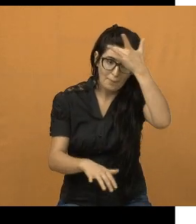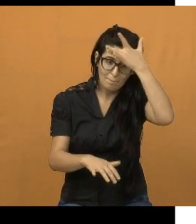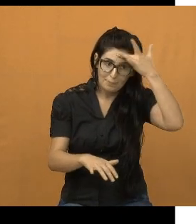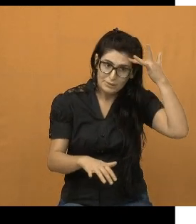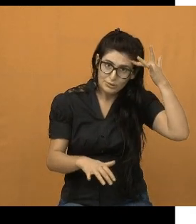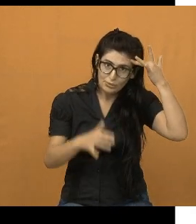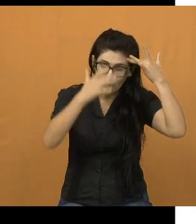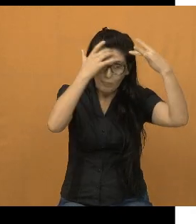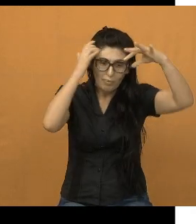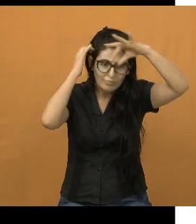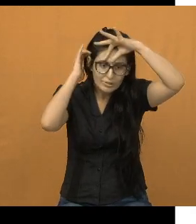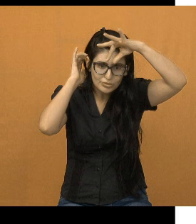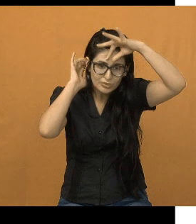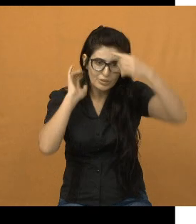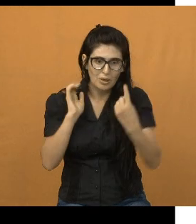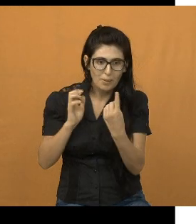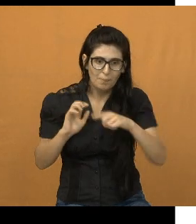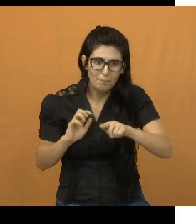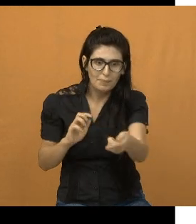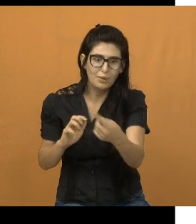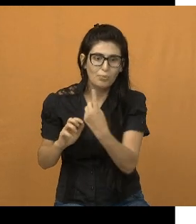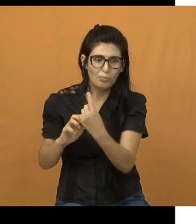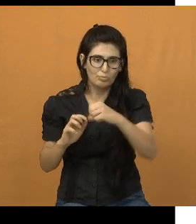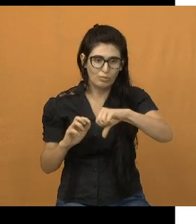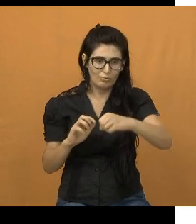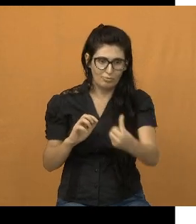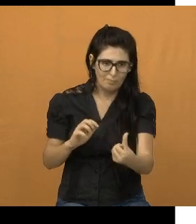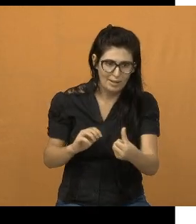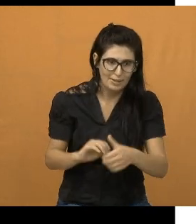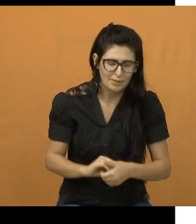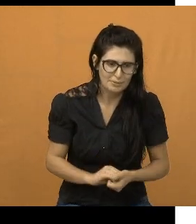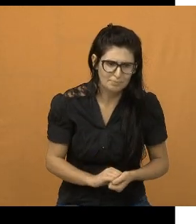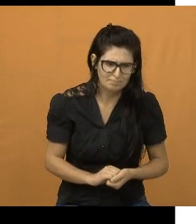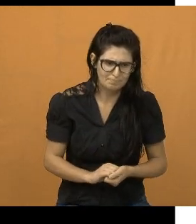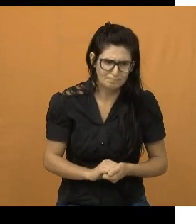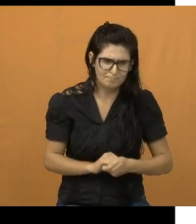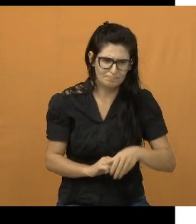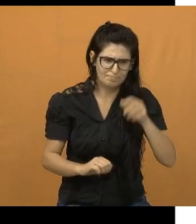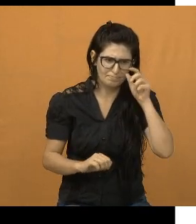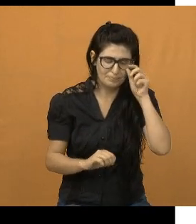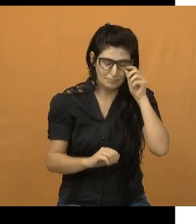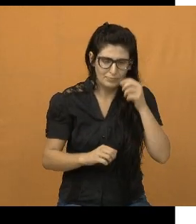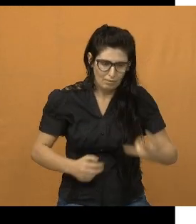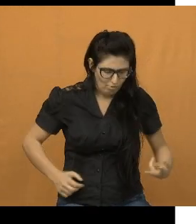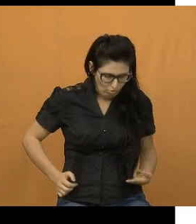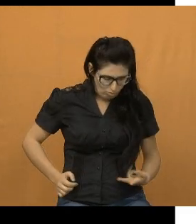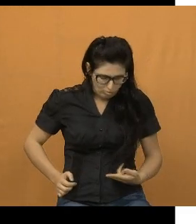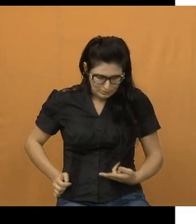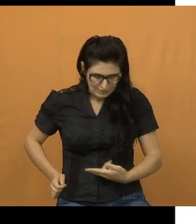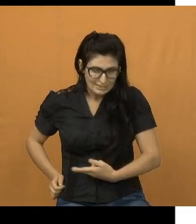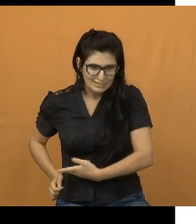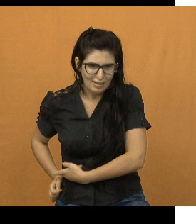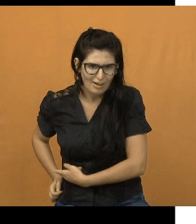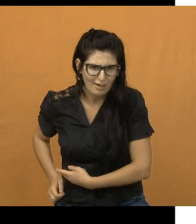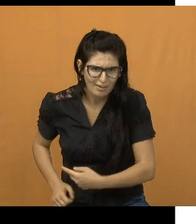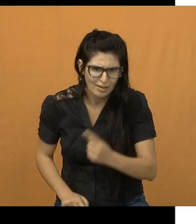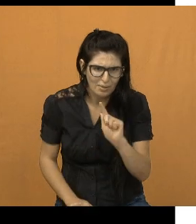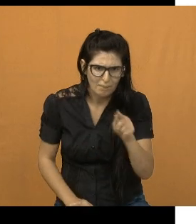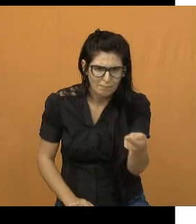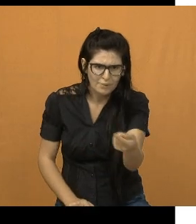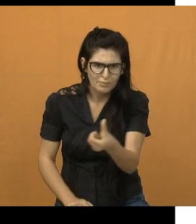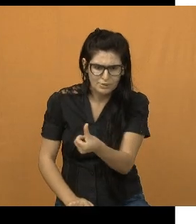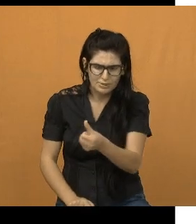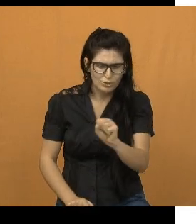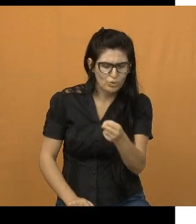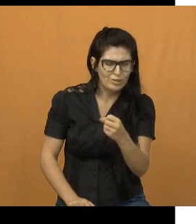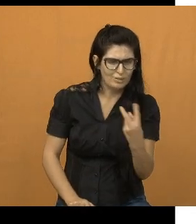são apenas da população SUS dependente, né, do município todo. Com relação às consultas de